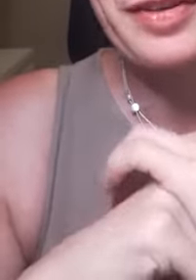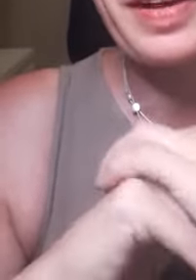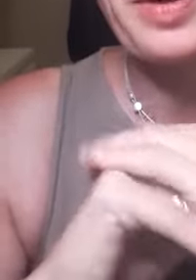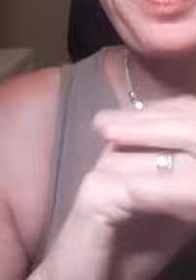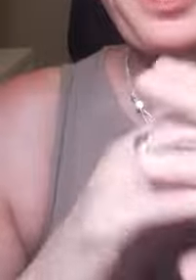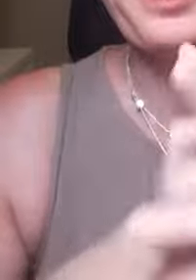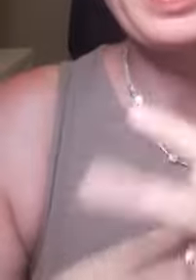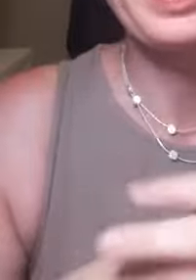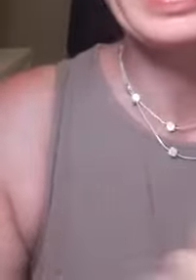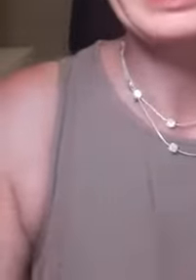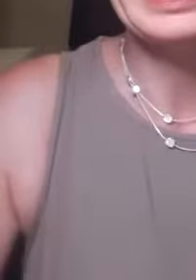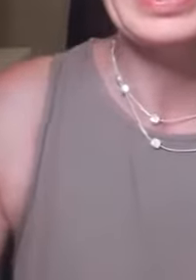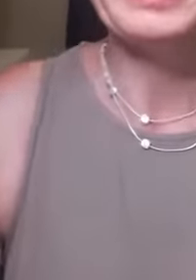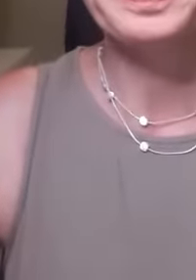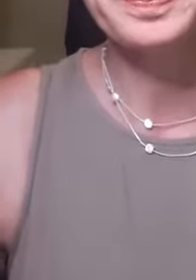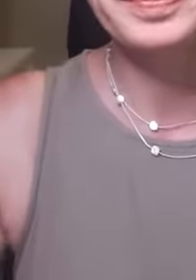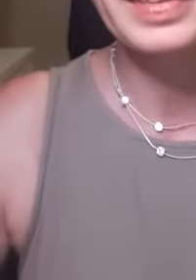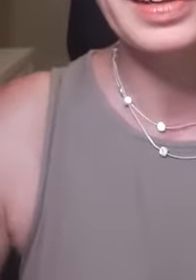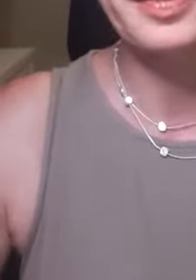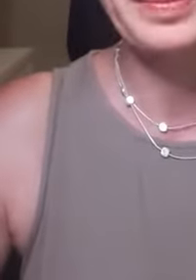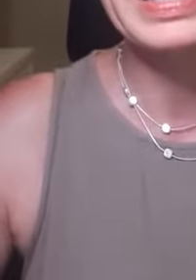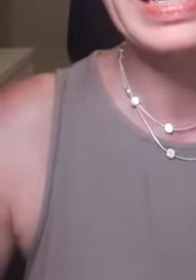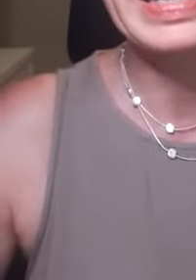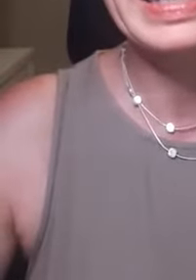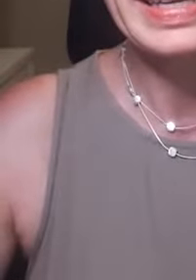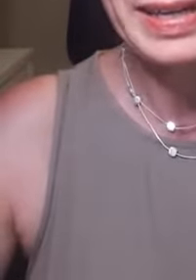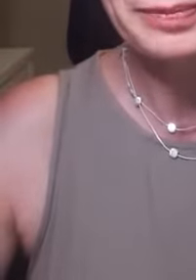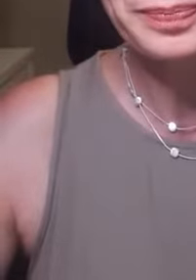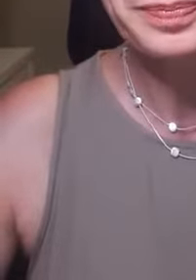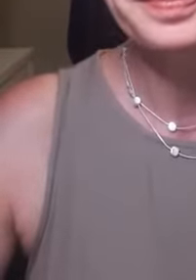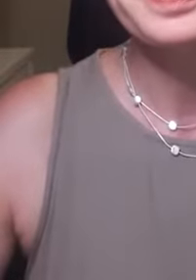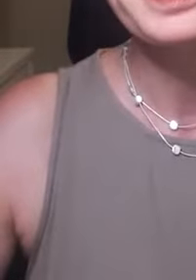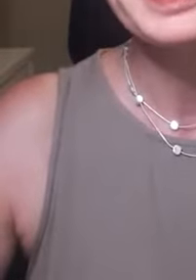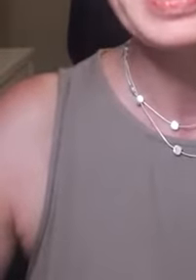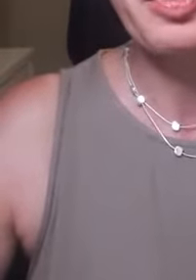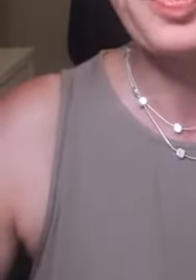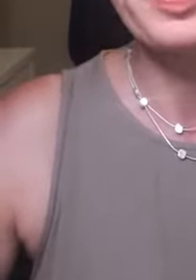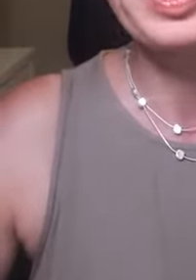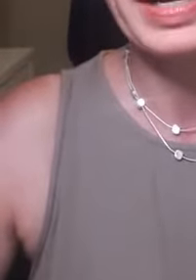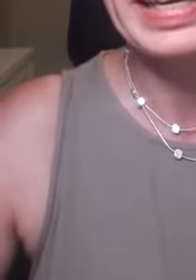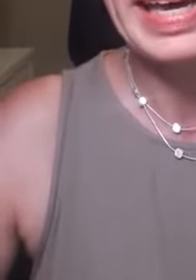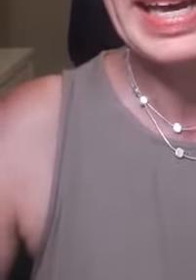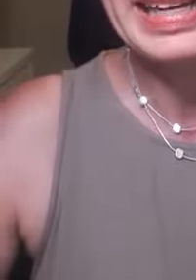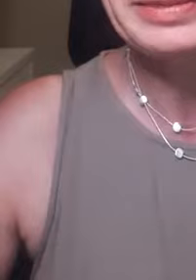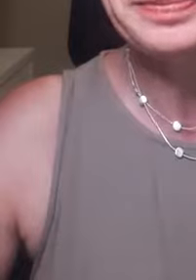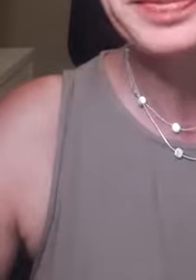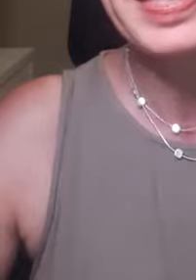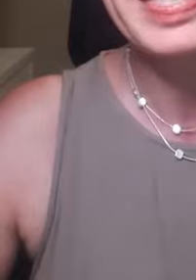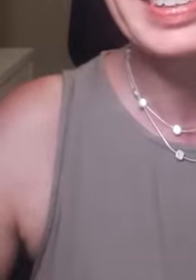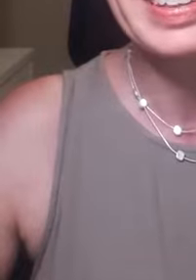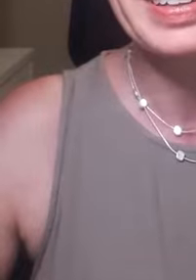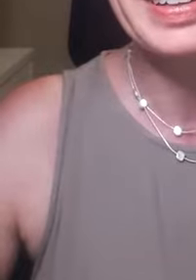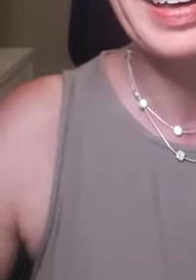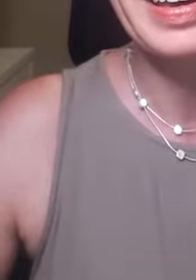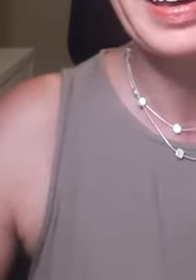Hoje vai falar um pouco com o pessoal da farmácia caseira, com a professora Kellen,